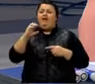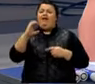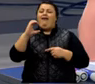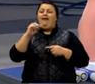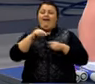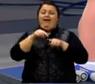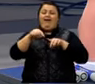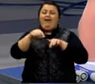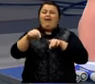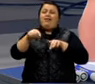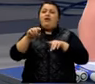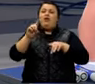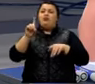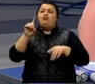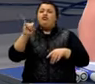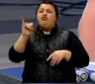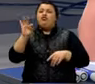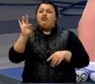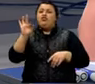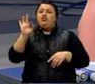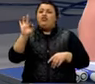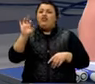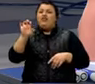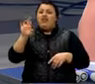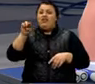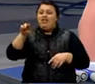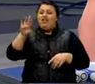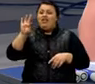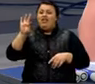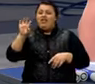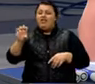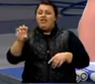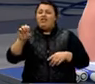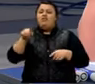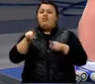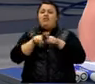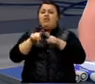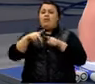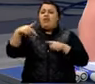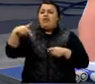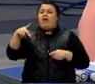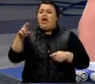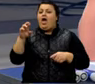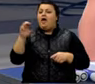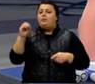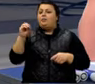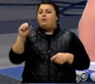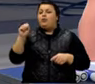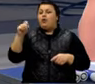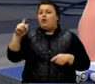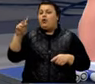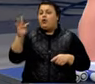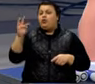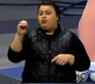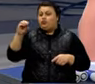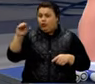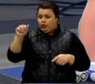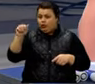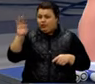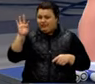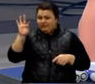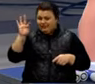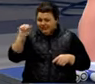a próstata, as vesículas seminais, o epidídimo e os